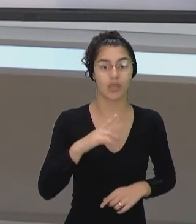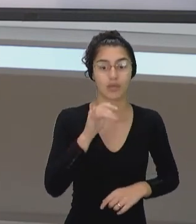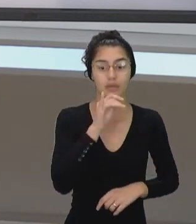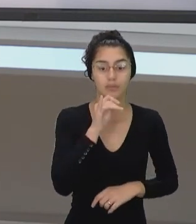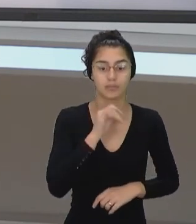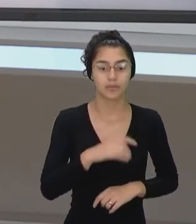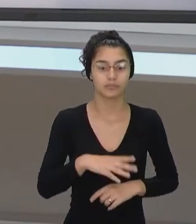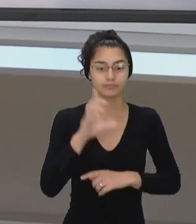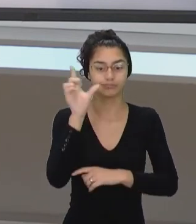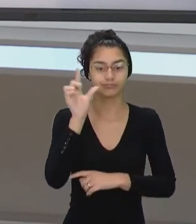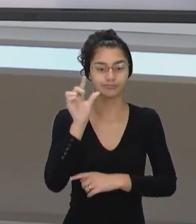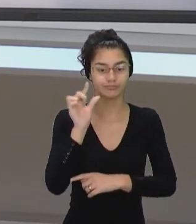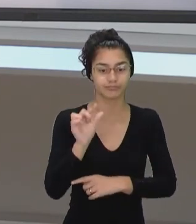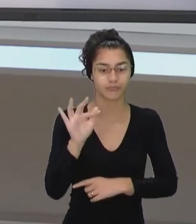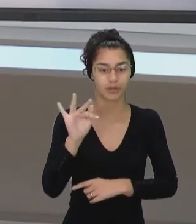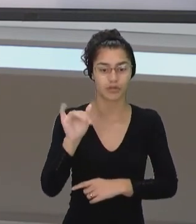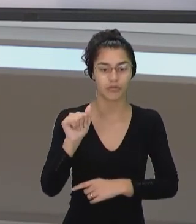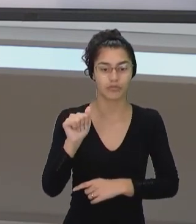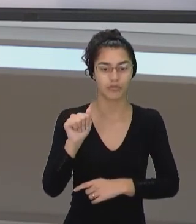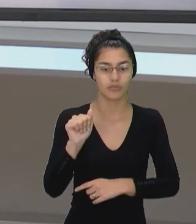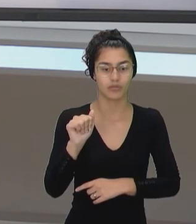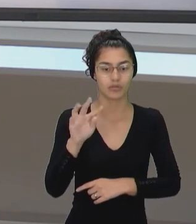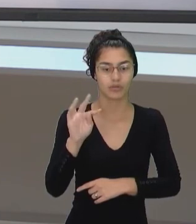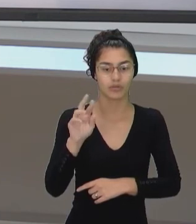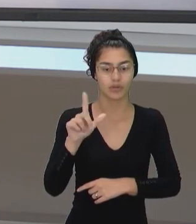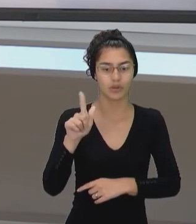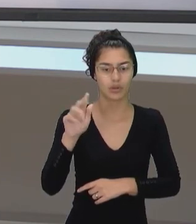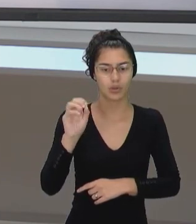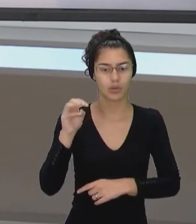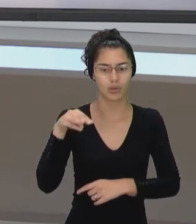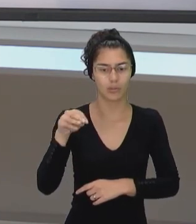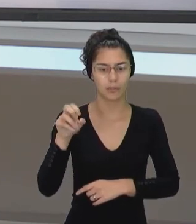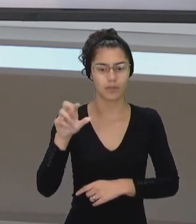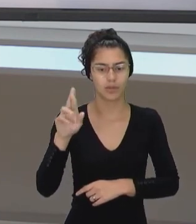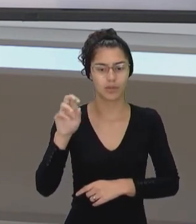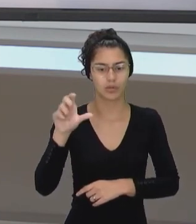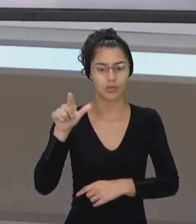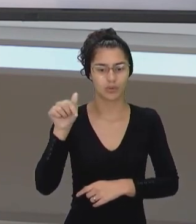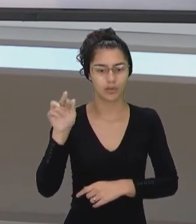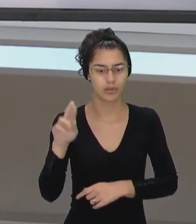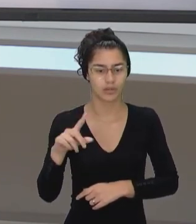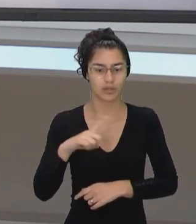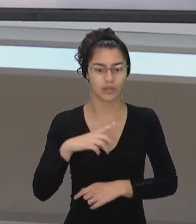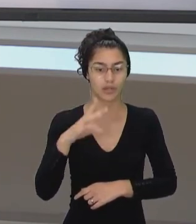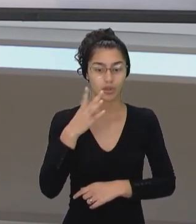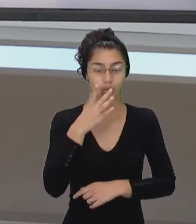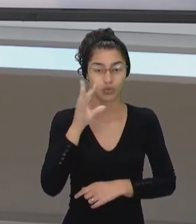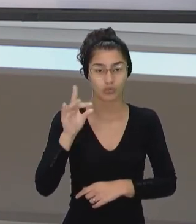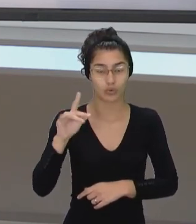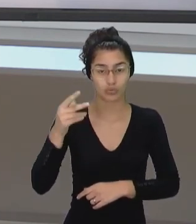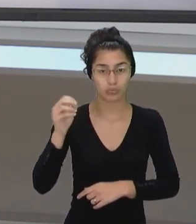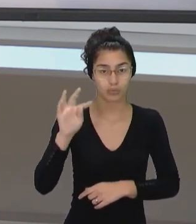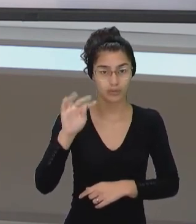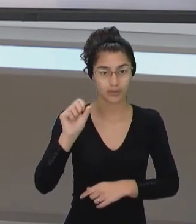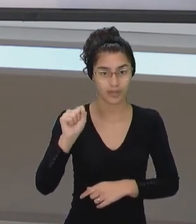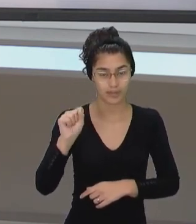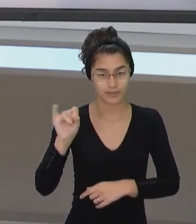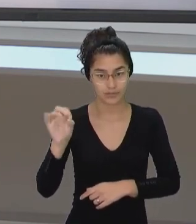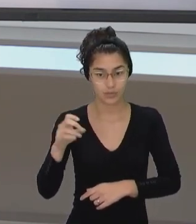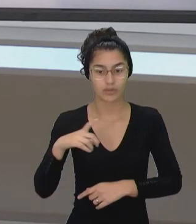a redução da filtração glomerular, da excreção de sódio e de potássio, ou seja, eu tenho